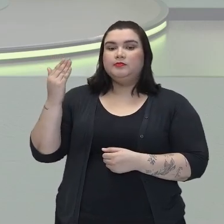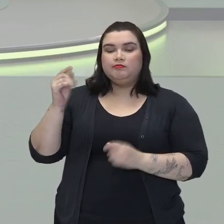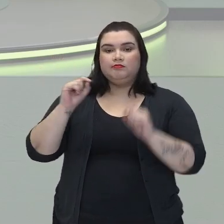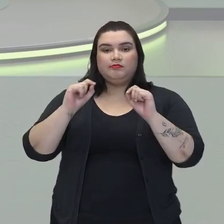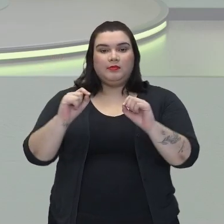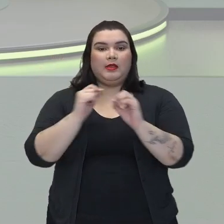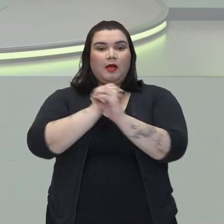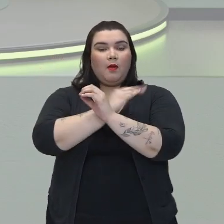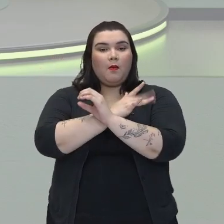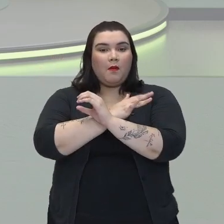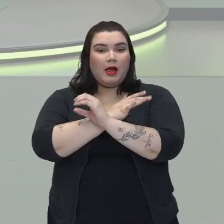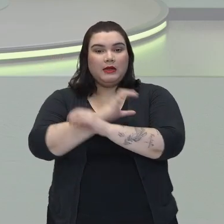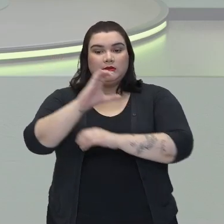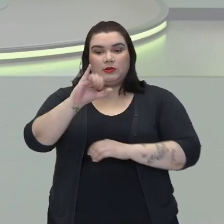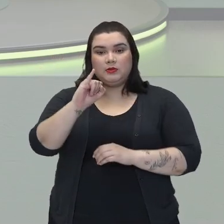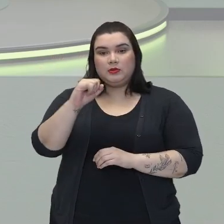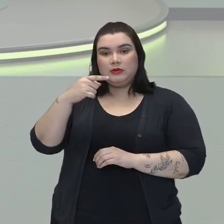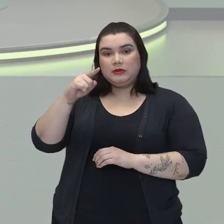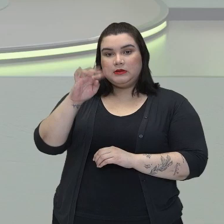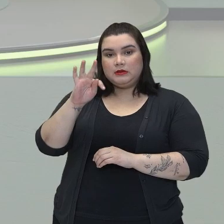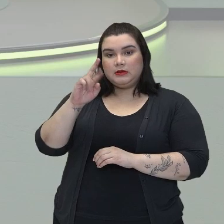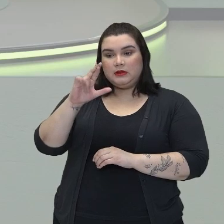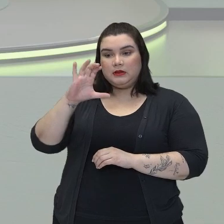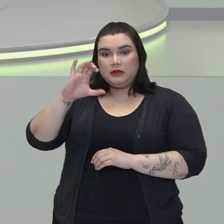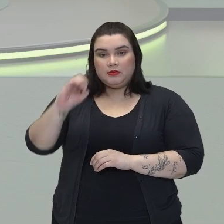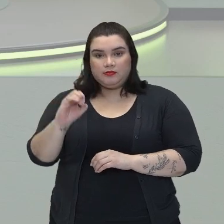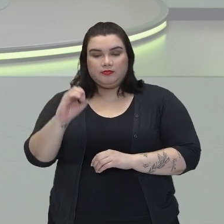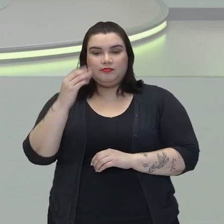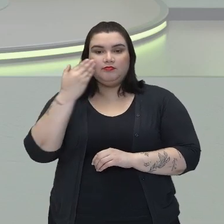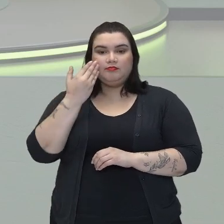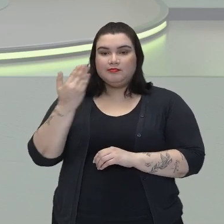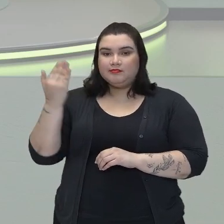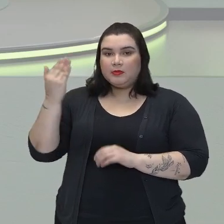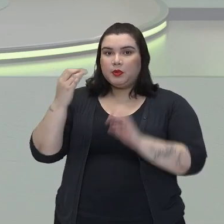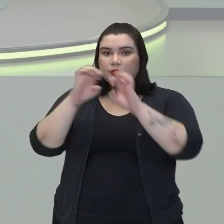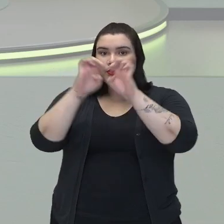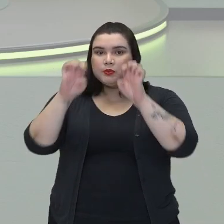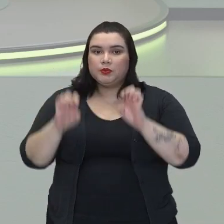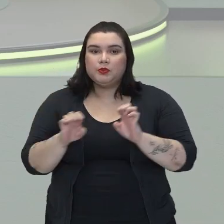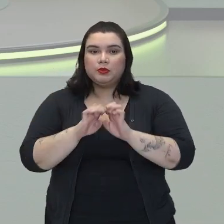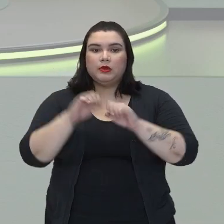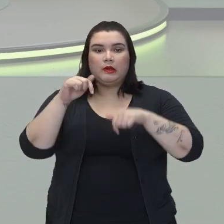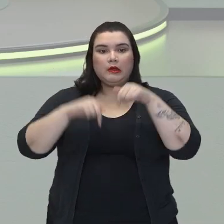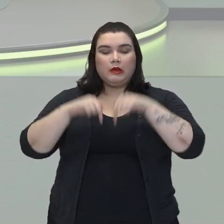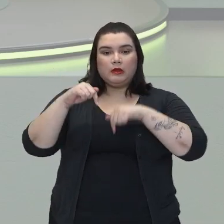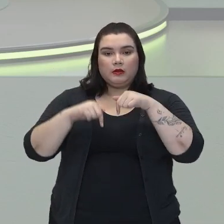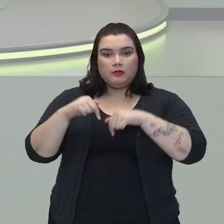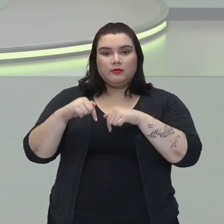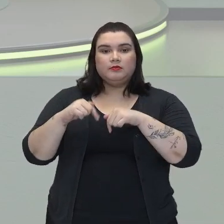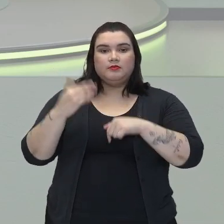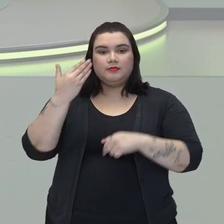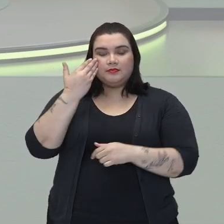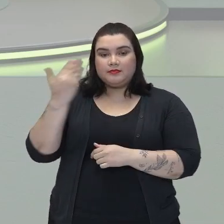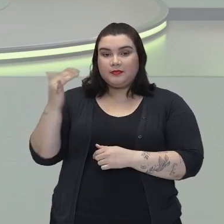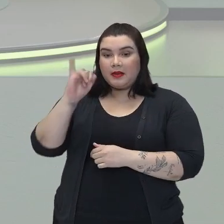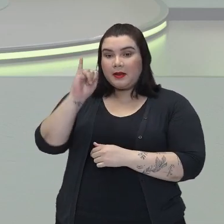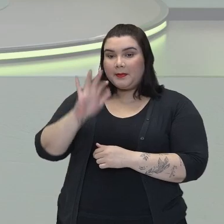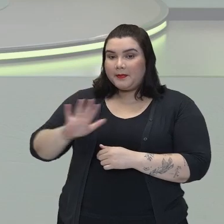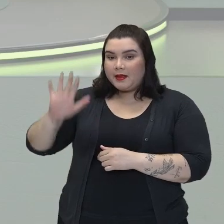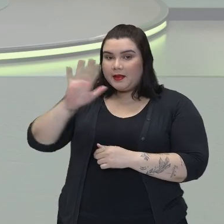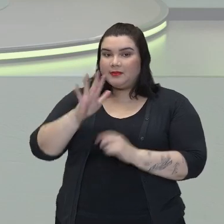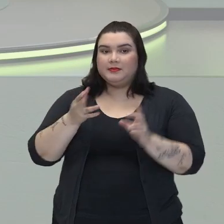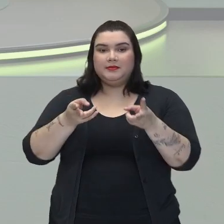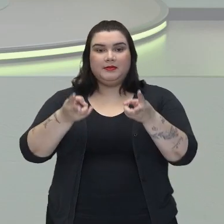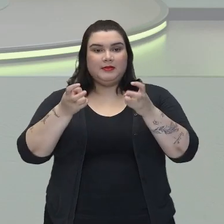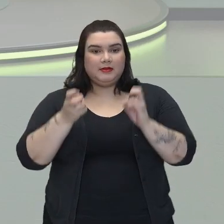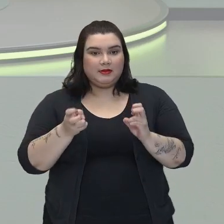ácido cítrico. Olha a estrutura do ácido cítrico, né? Então, aqui pela imagem já